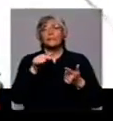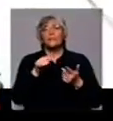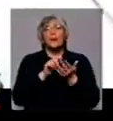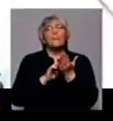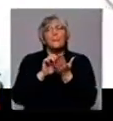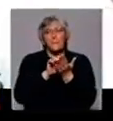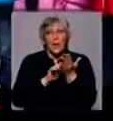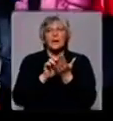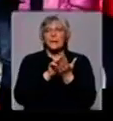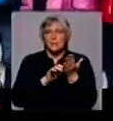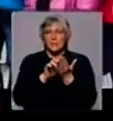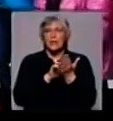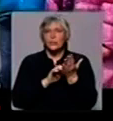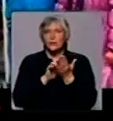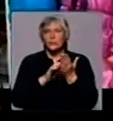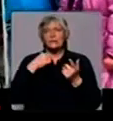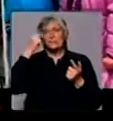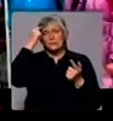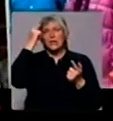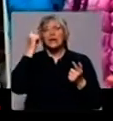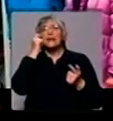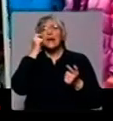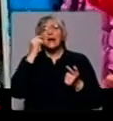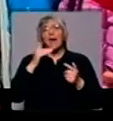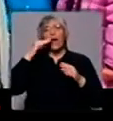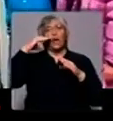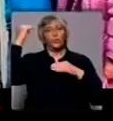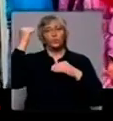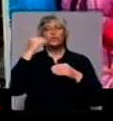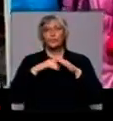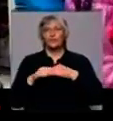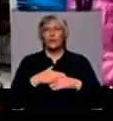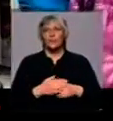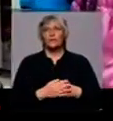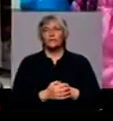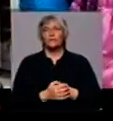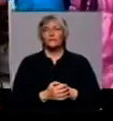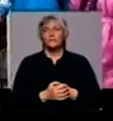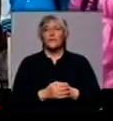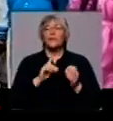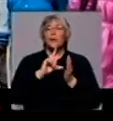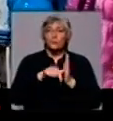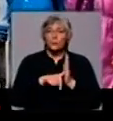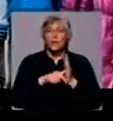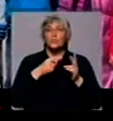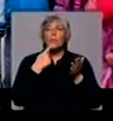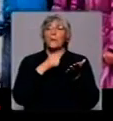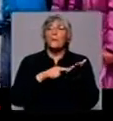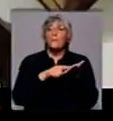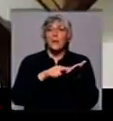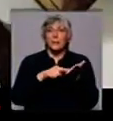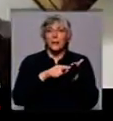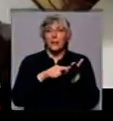crianças, construídas em breve por gente grande. São ideias espetaculares. O projeto é belga, chama-se My